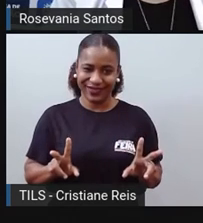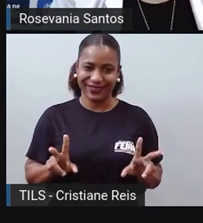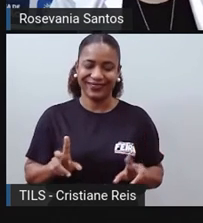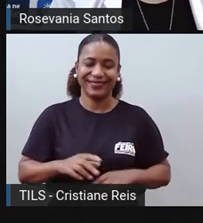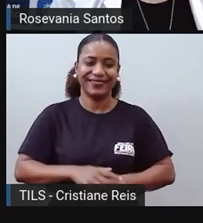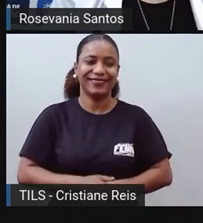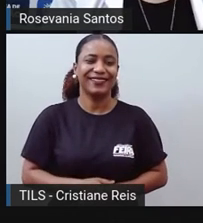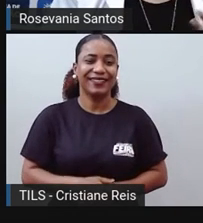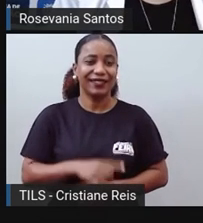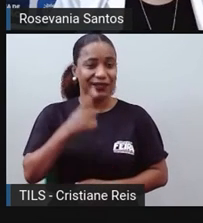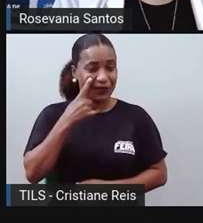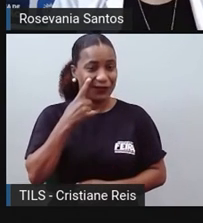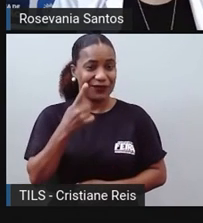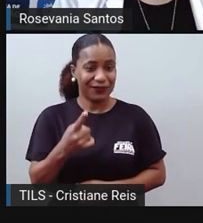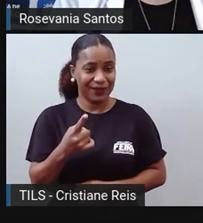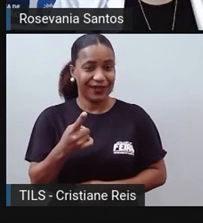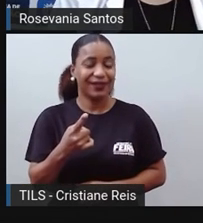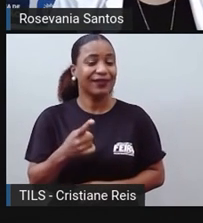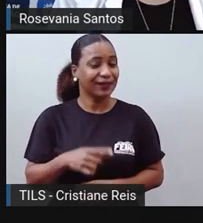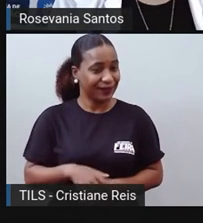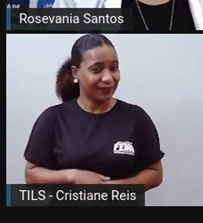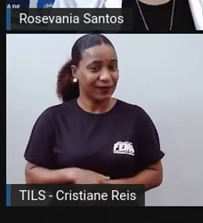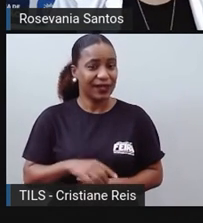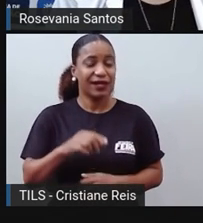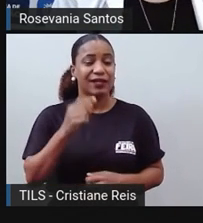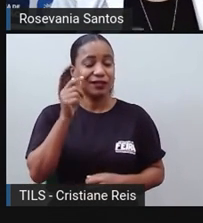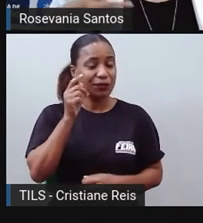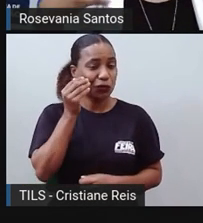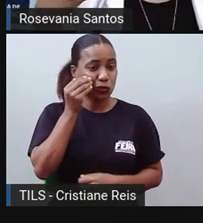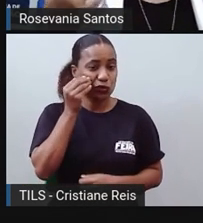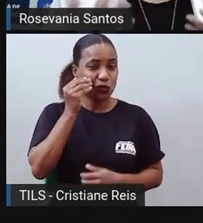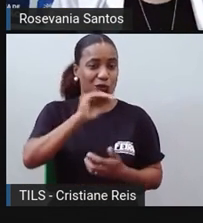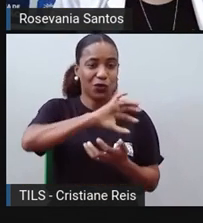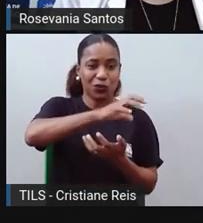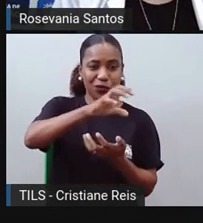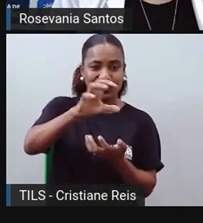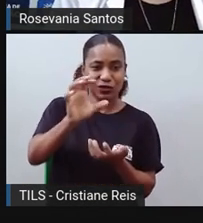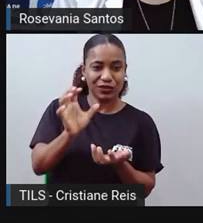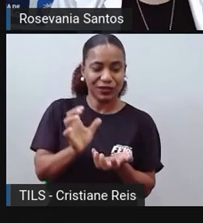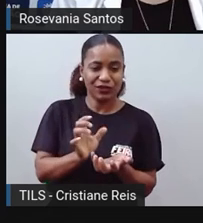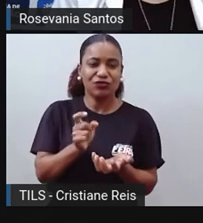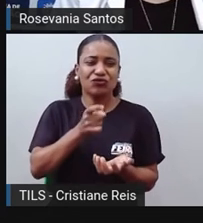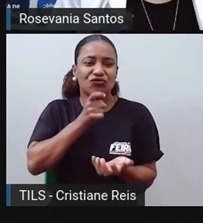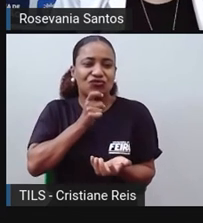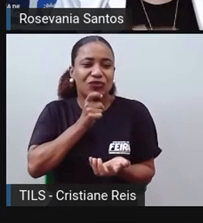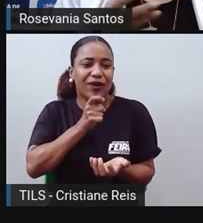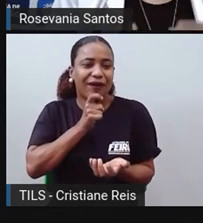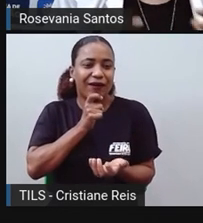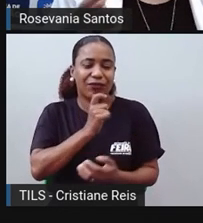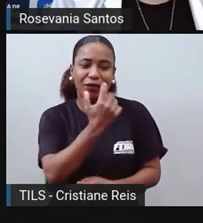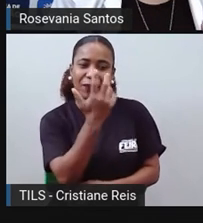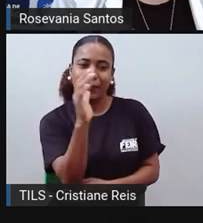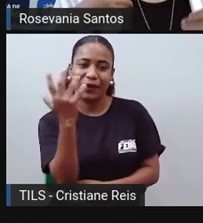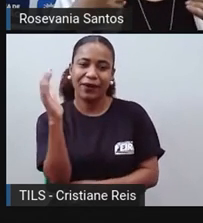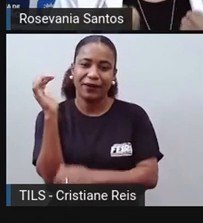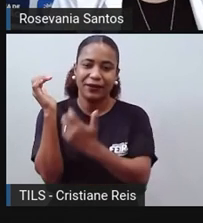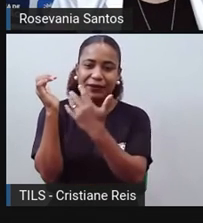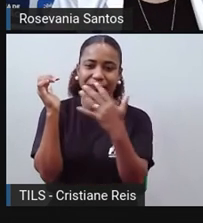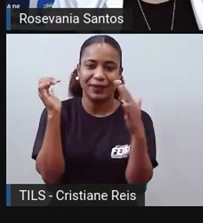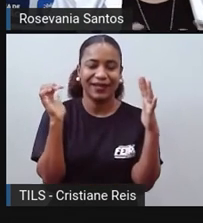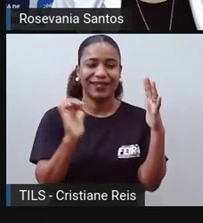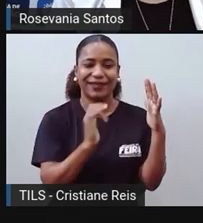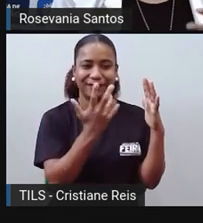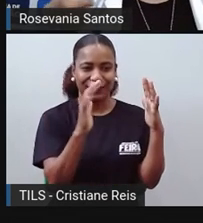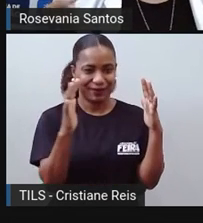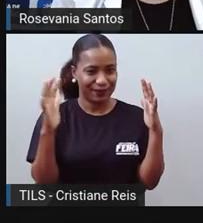dessa ideia de revisão, nós falamos sobre esses continentes gelados, que não tem muita vegetação. A vegetação que aparece é